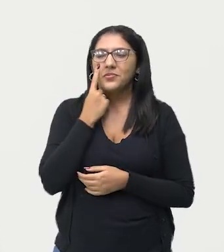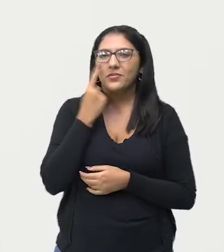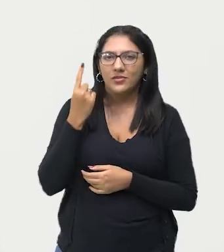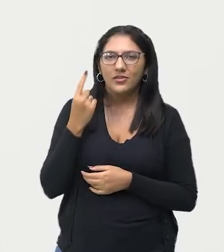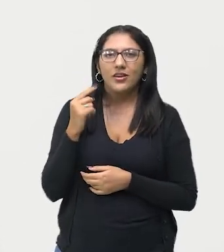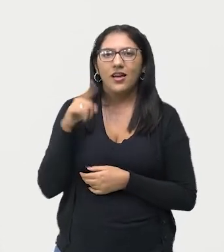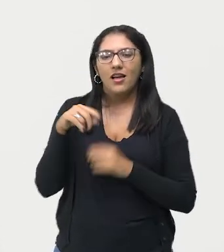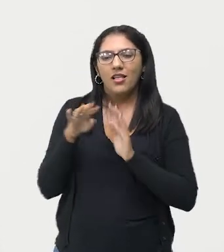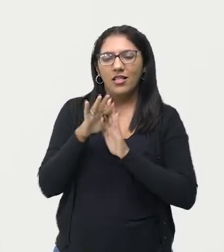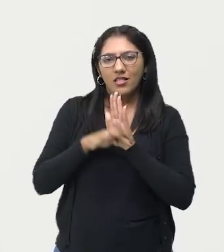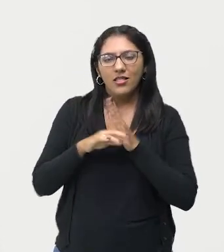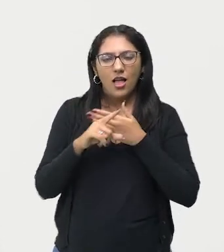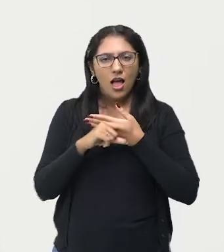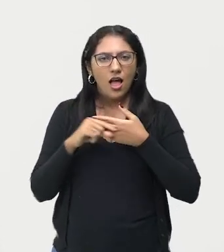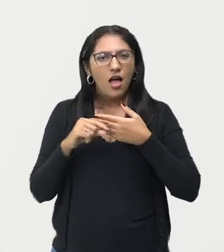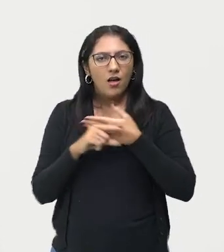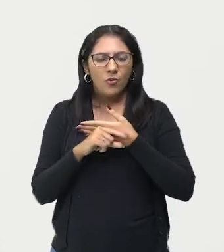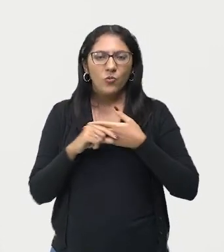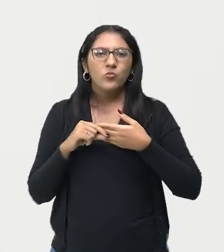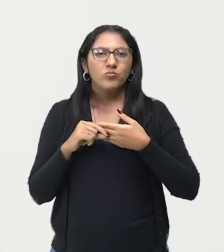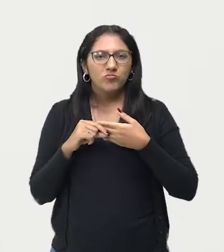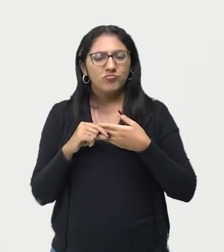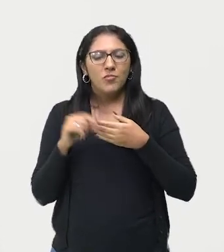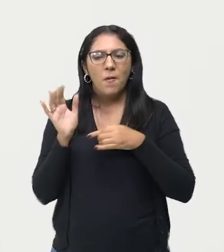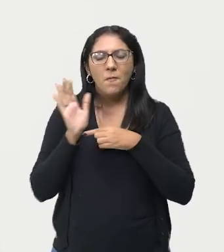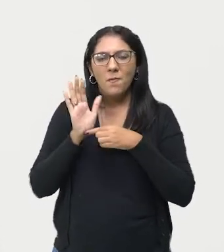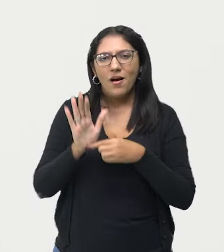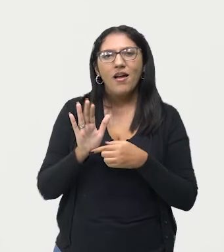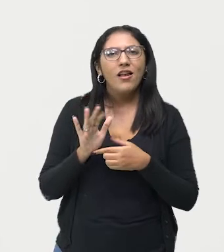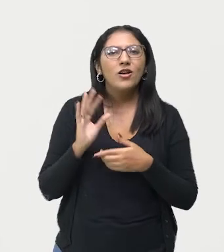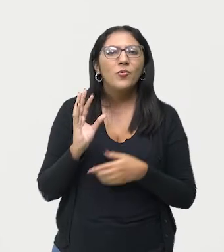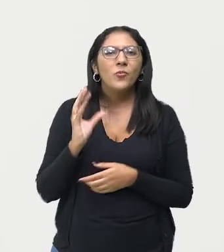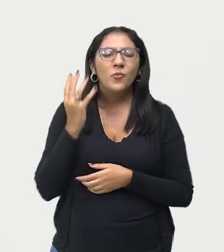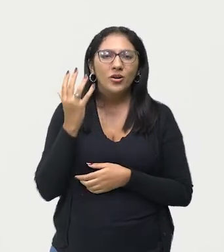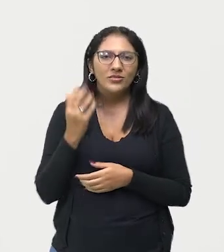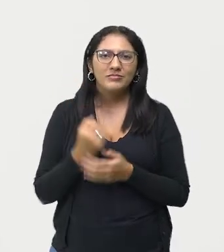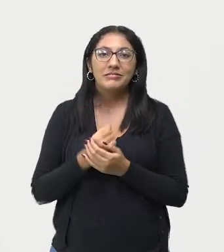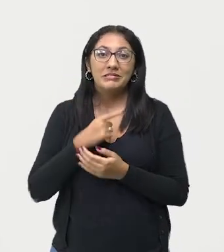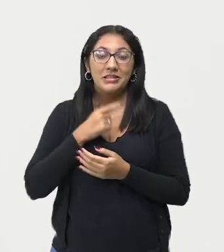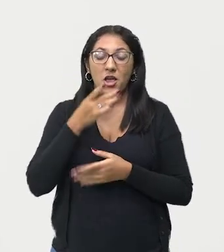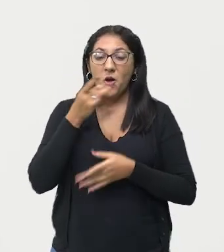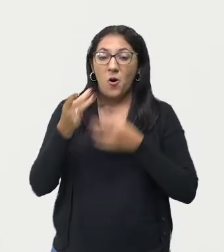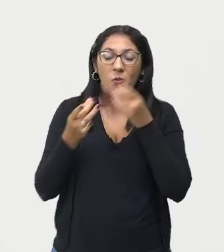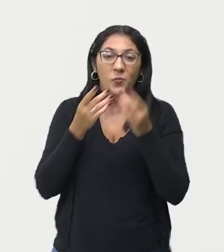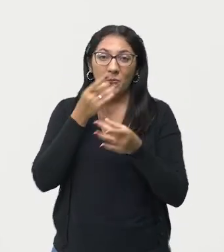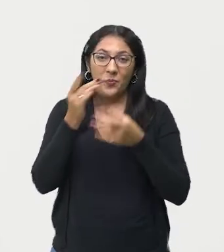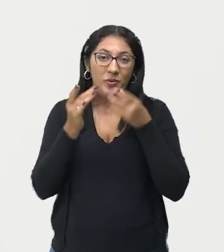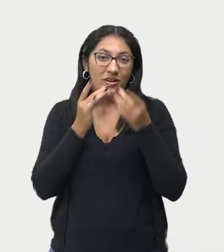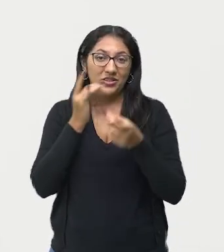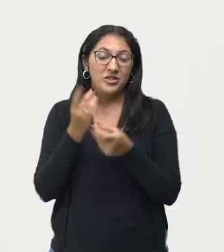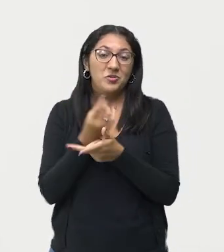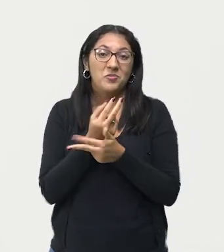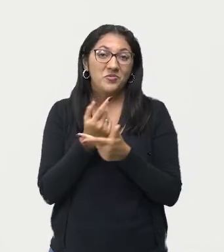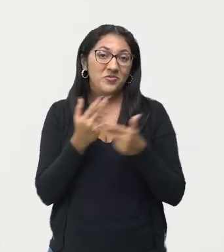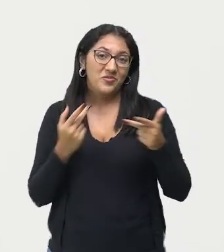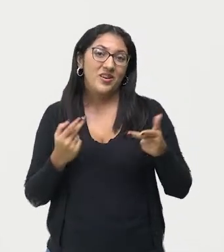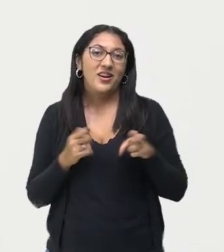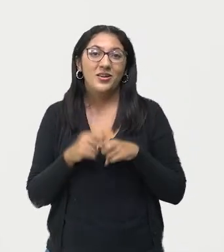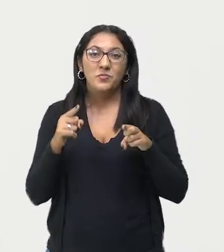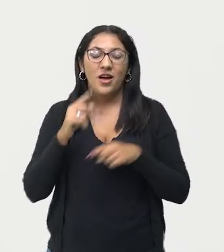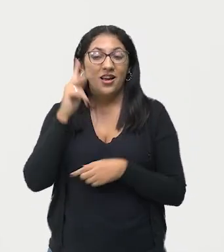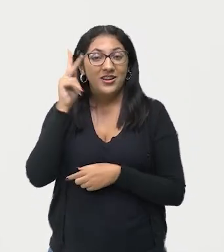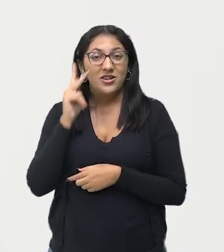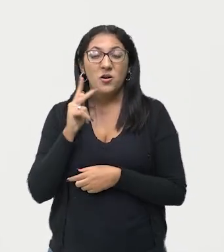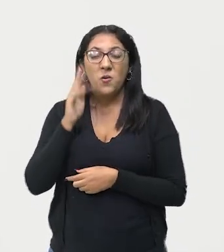Fontaine mostra para nós uma situação em que, se tem aí muitas opiniões sendo ditas sobre um fato,